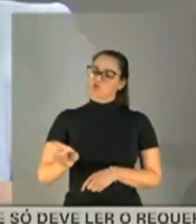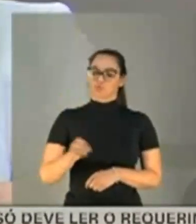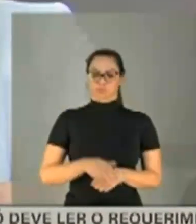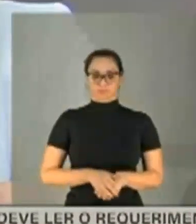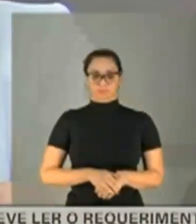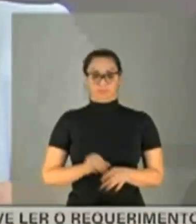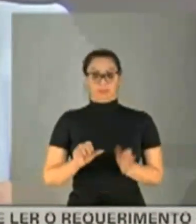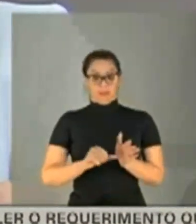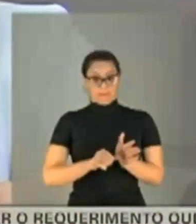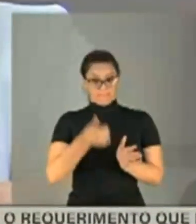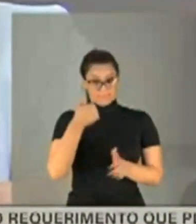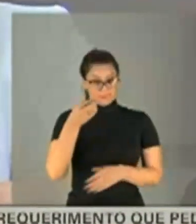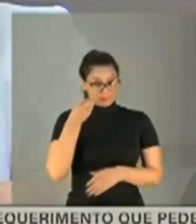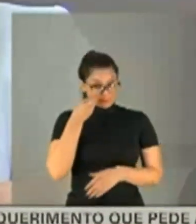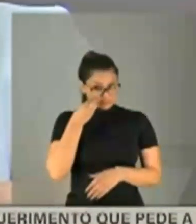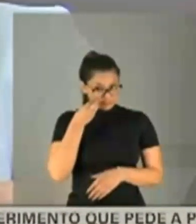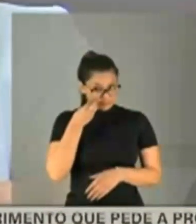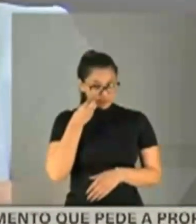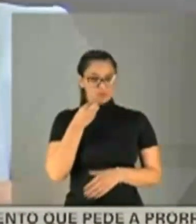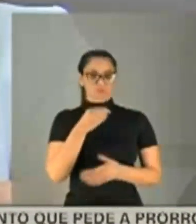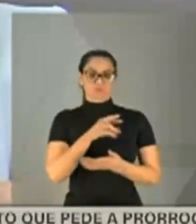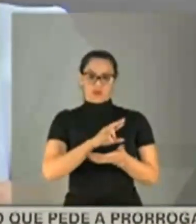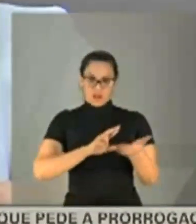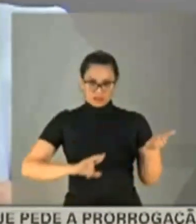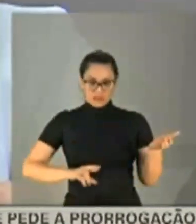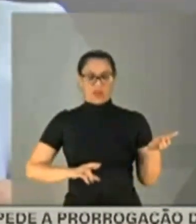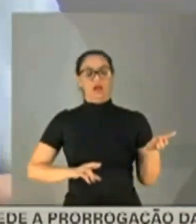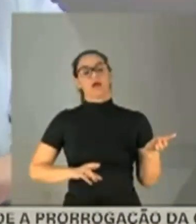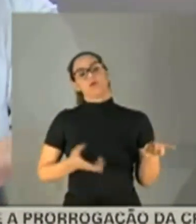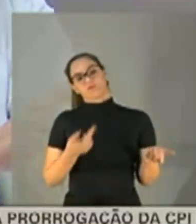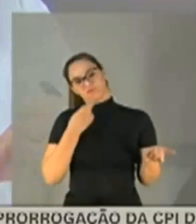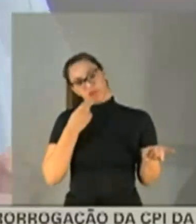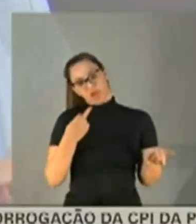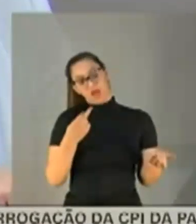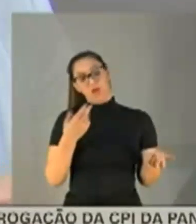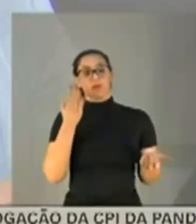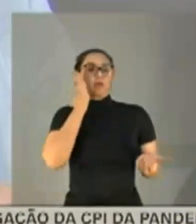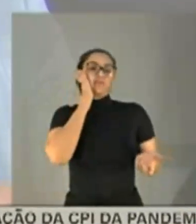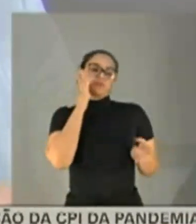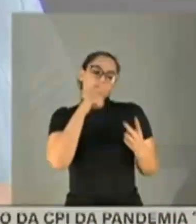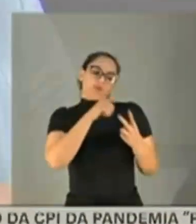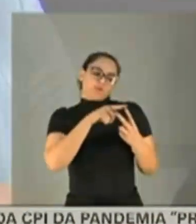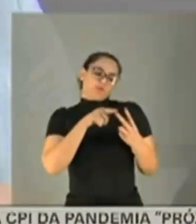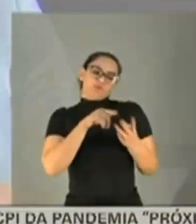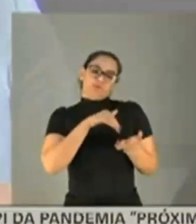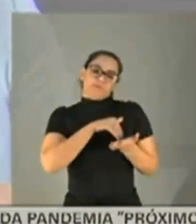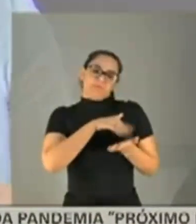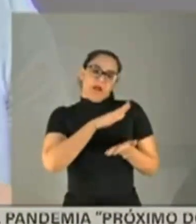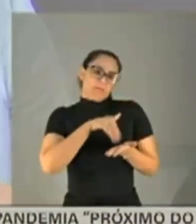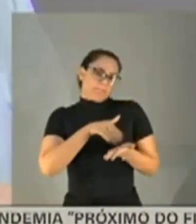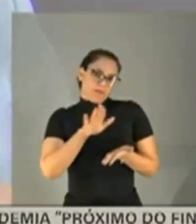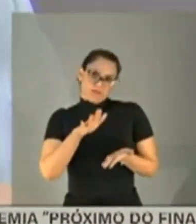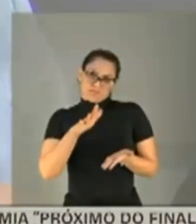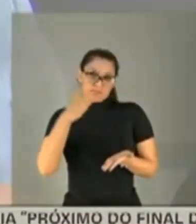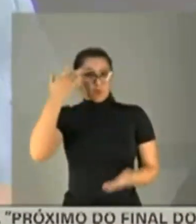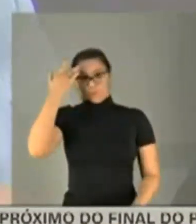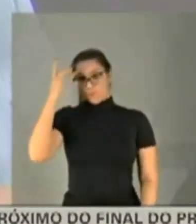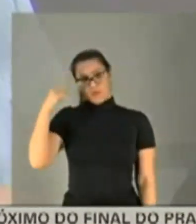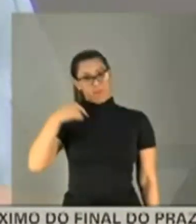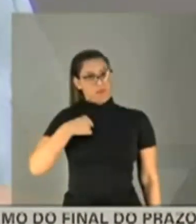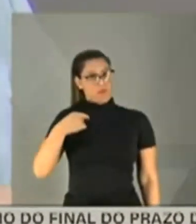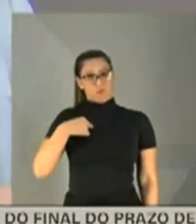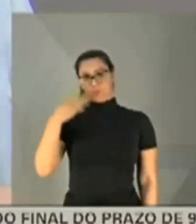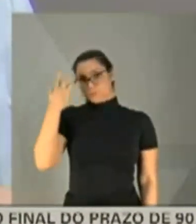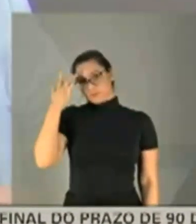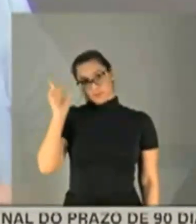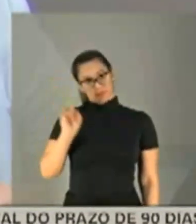tentativa, conforme relatado, eu tenho conhecimento só da exoneração dos 2. Não tenho conhecimento da minha. O